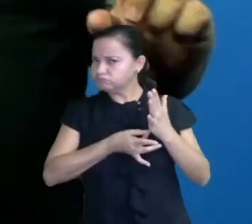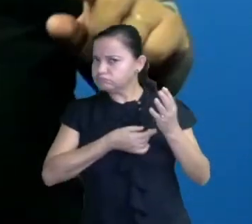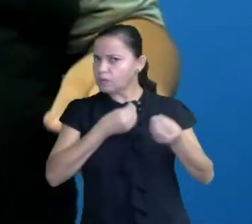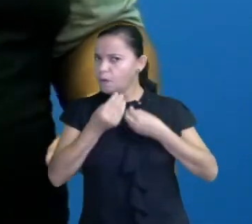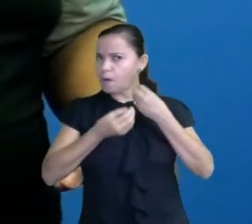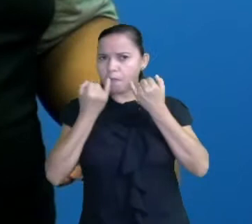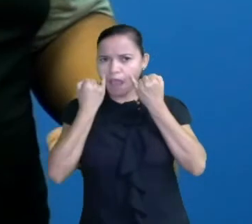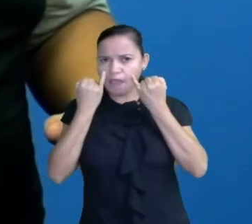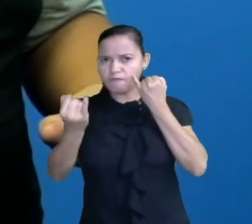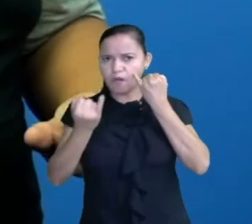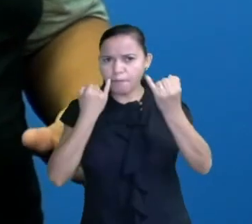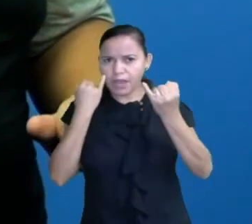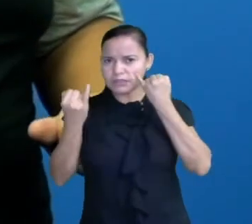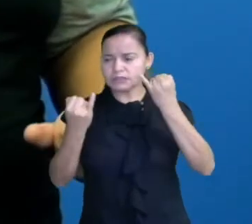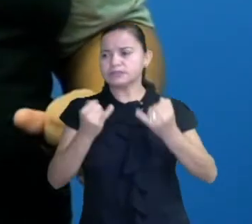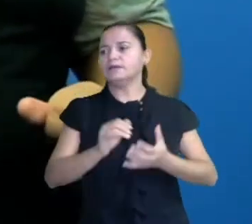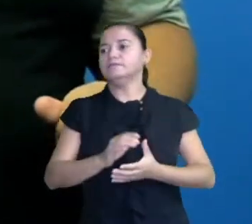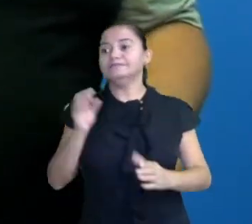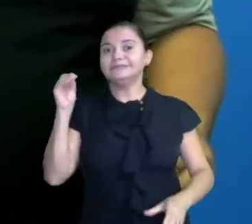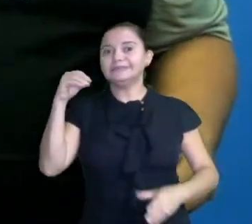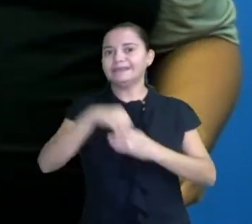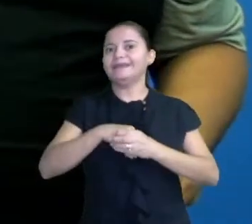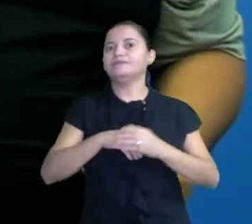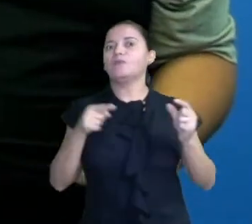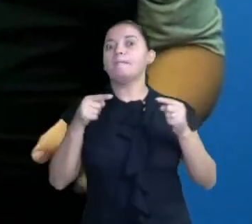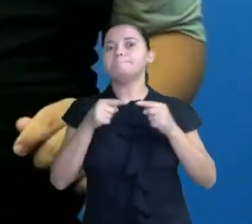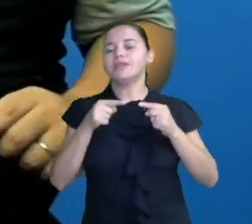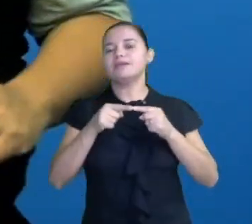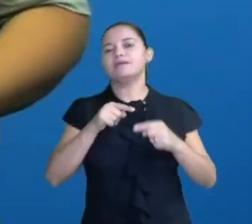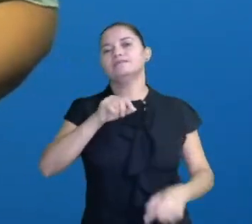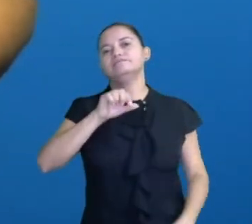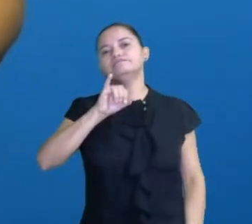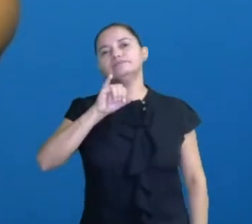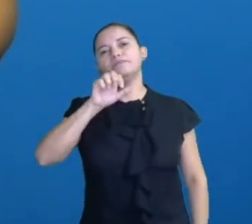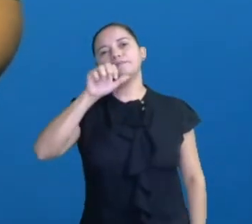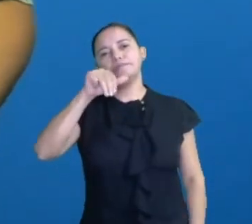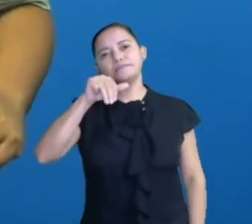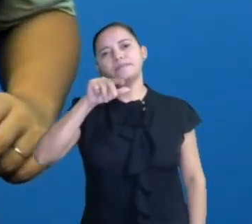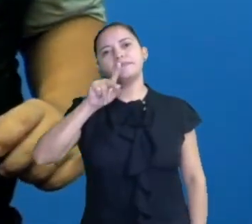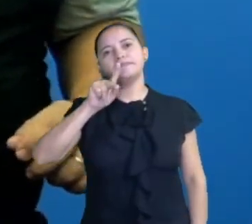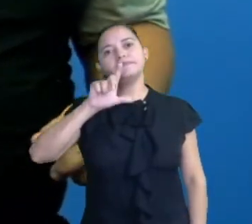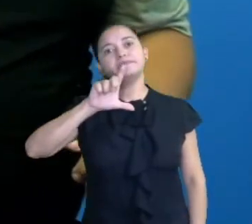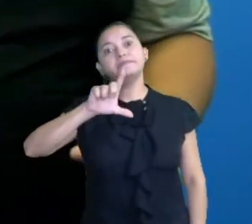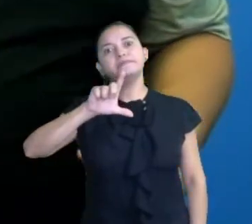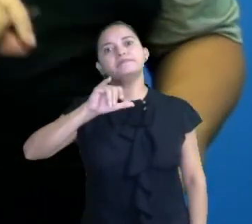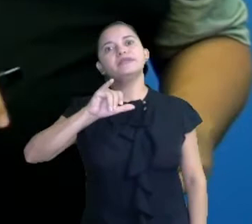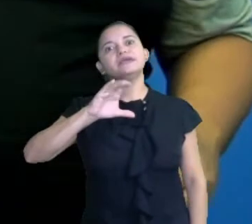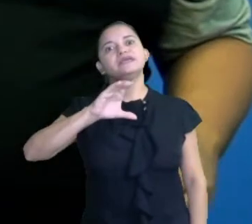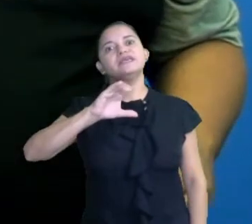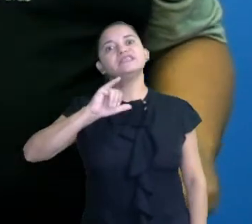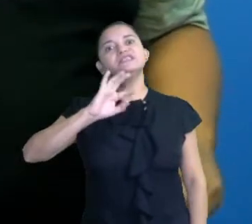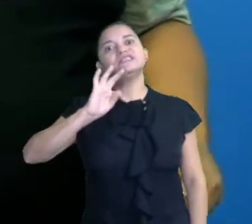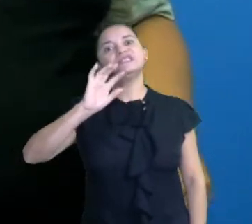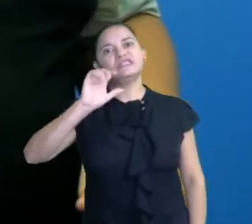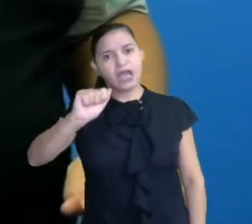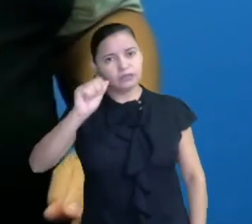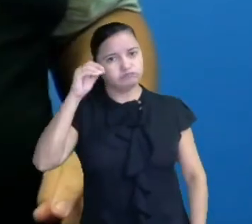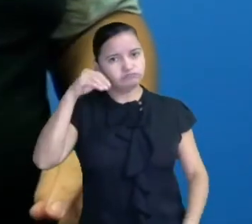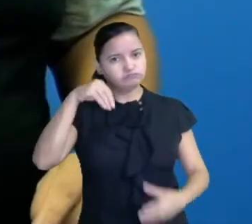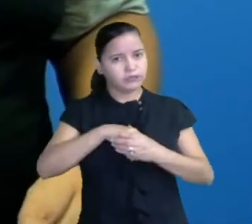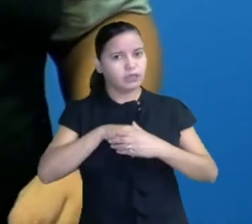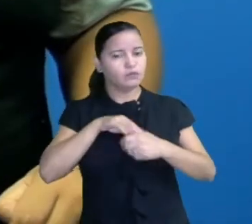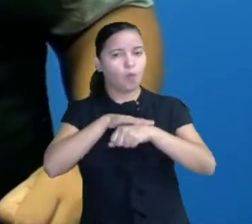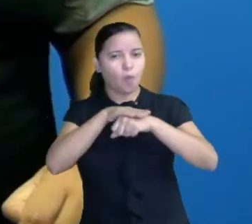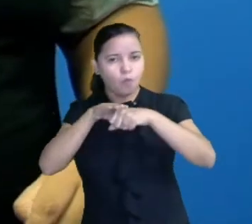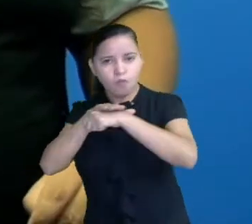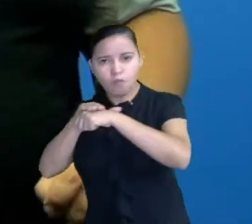as informações implícitas dentro desse diálogo. Quando a